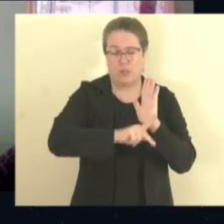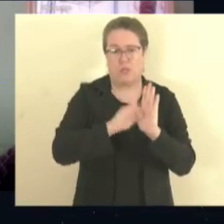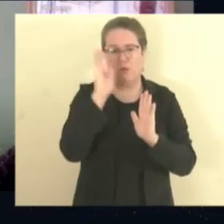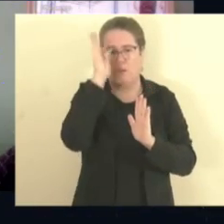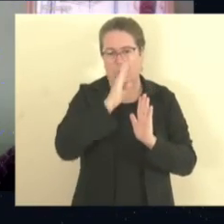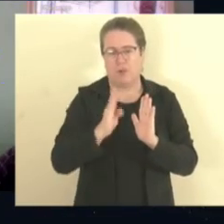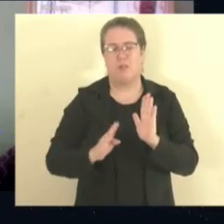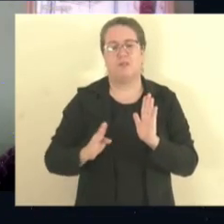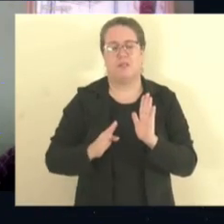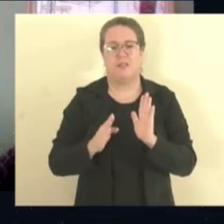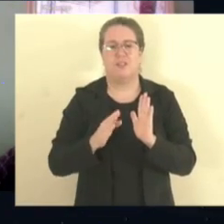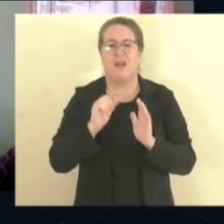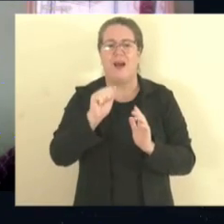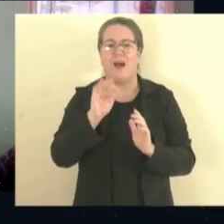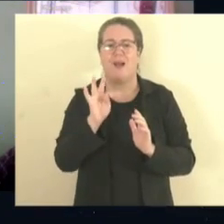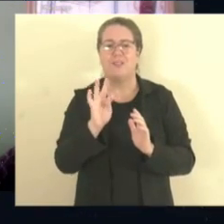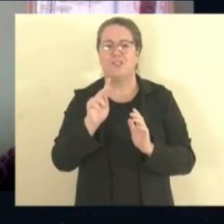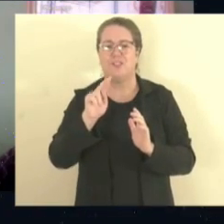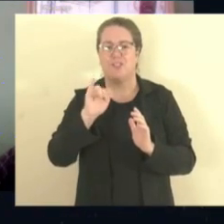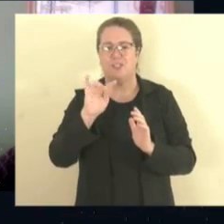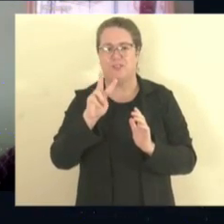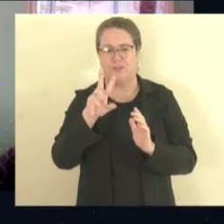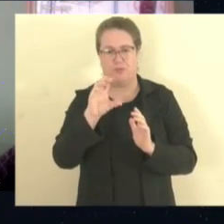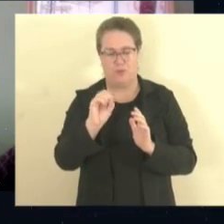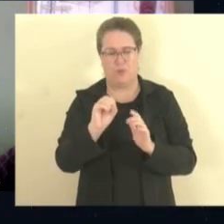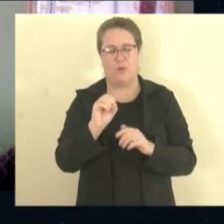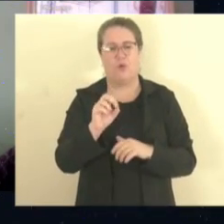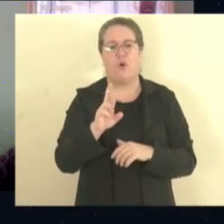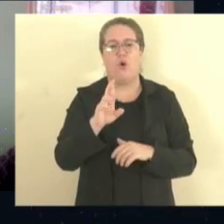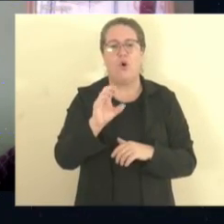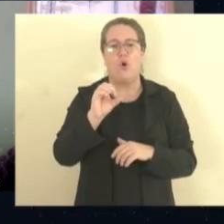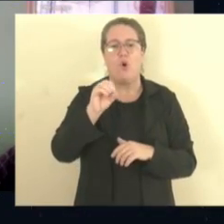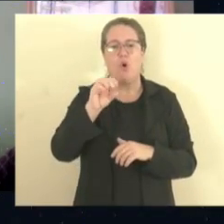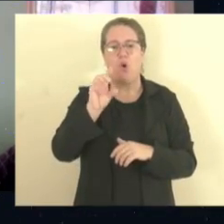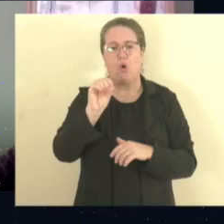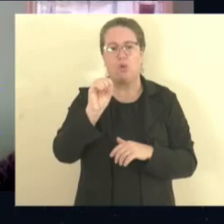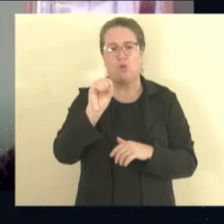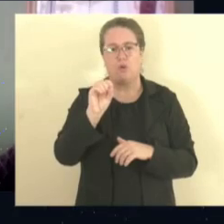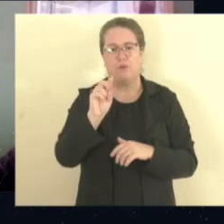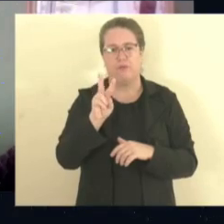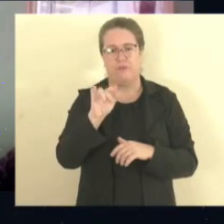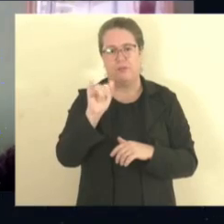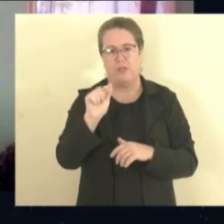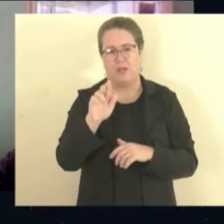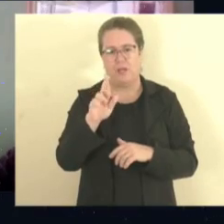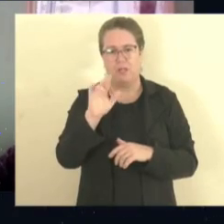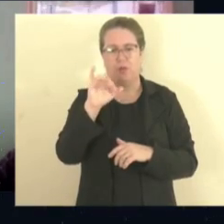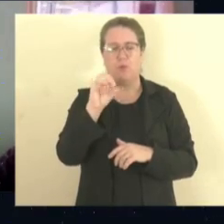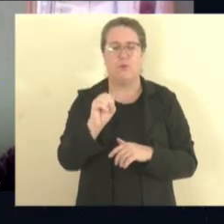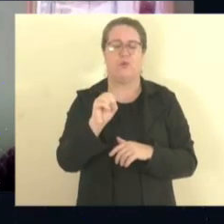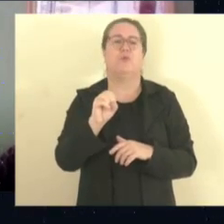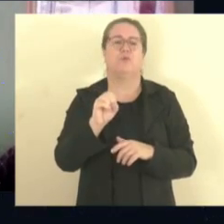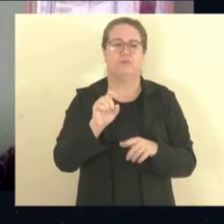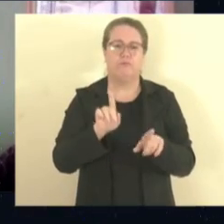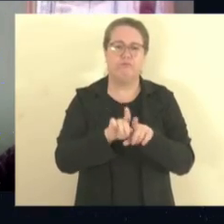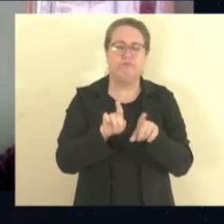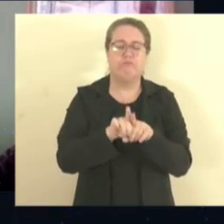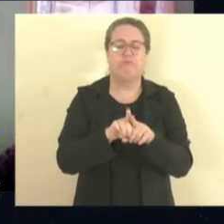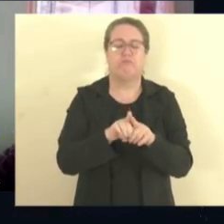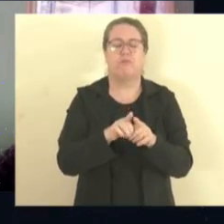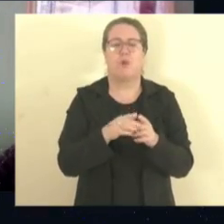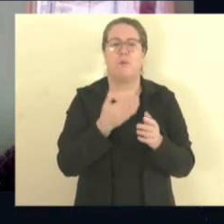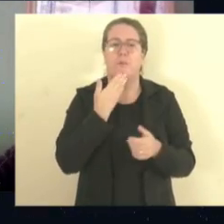Ativos Rodoviários Proativo, inclusivo, seguro e resiliente no estado do Espírito Santo. Convoco nesse momento a Comissão